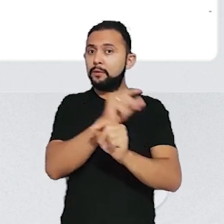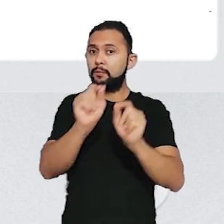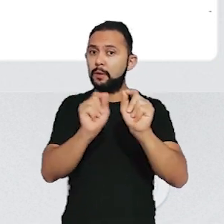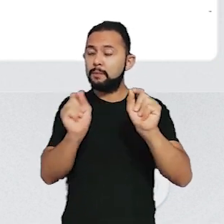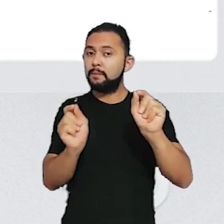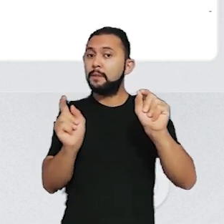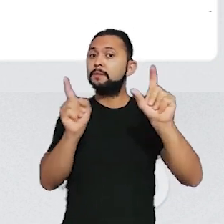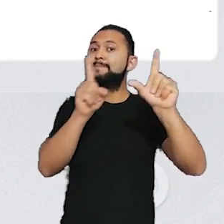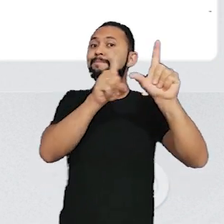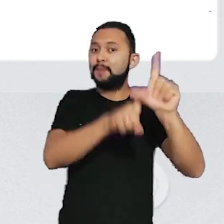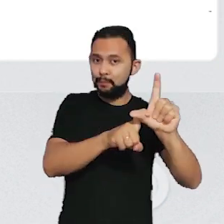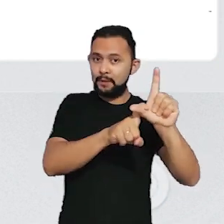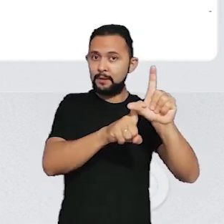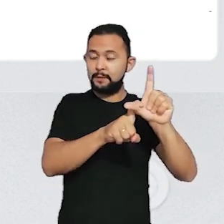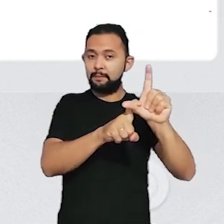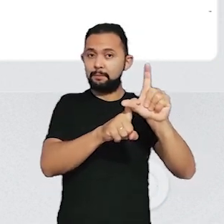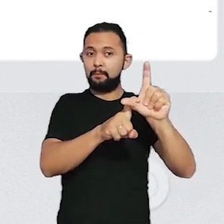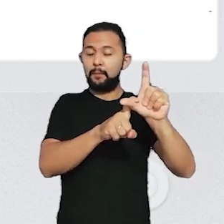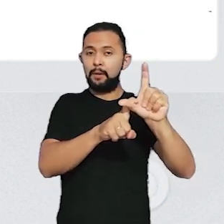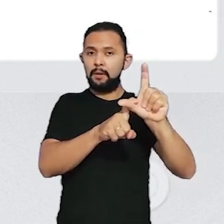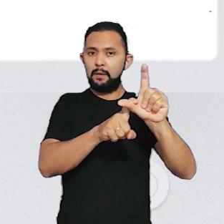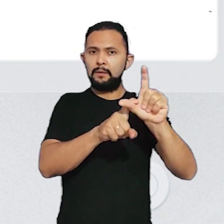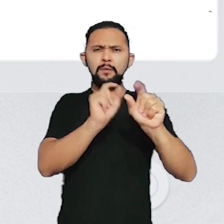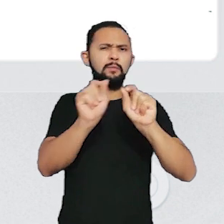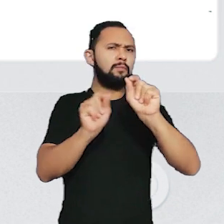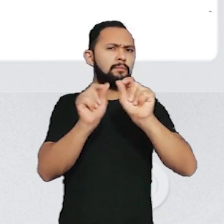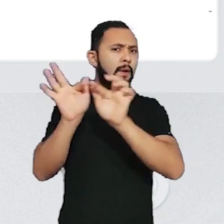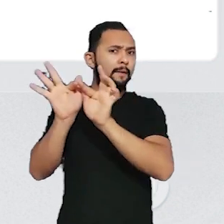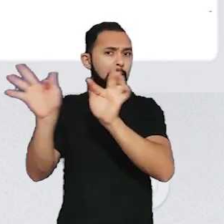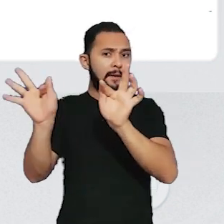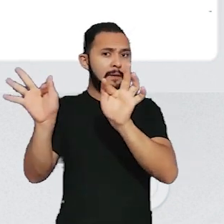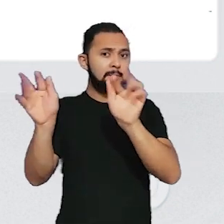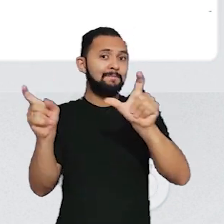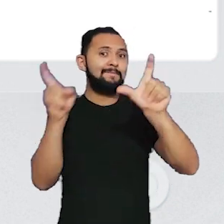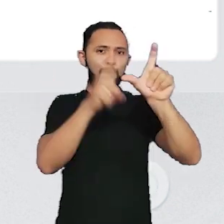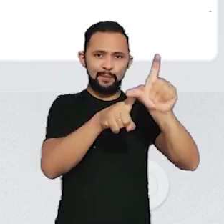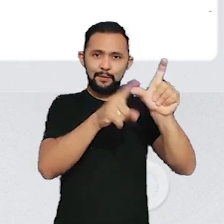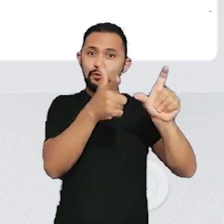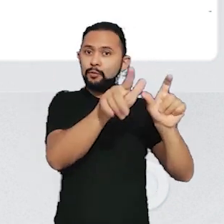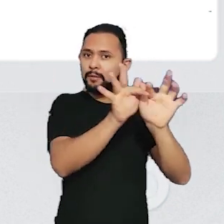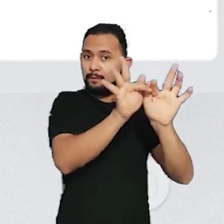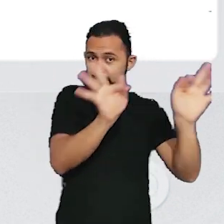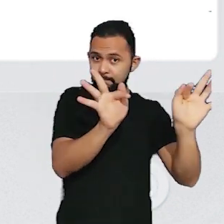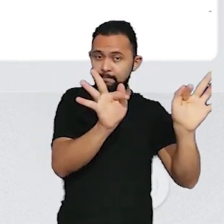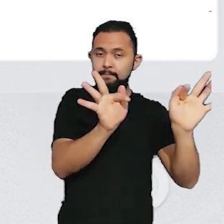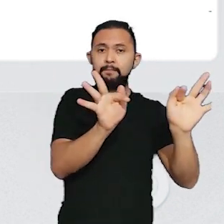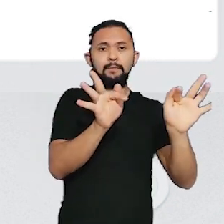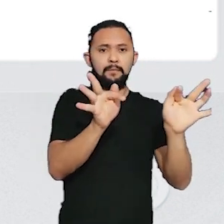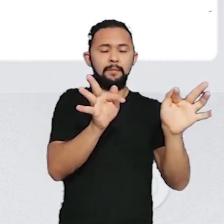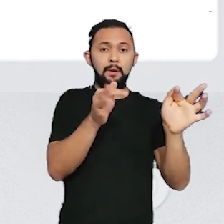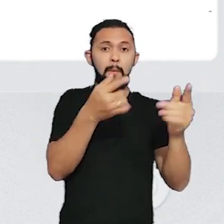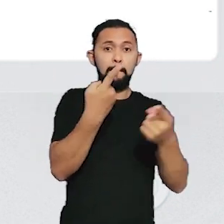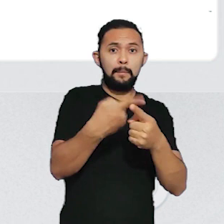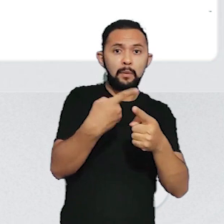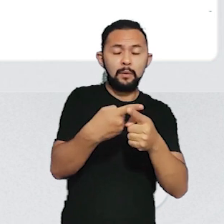Na verdade, relações de dependência, de uma oração principal. Então, o período composto por subordinação